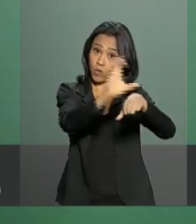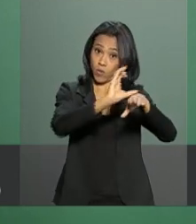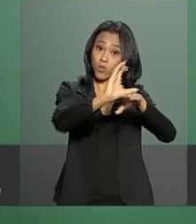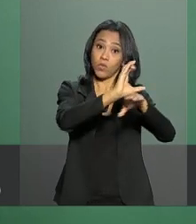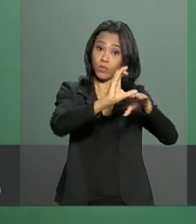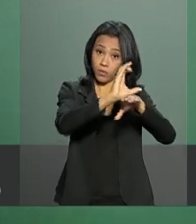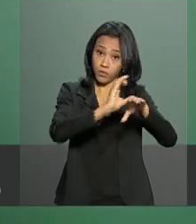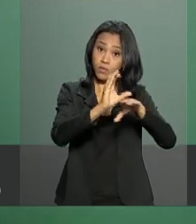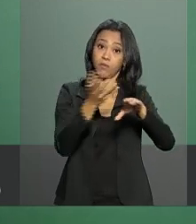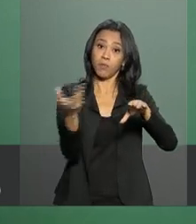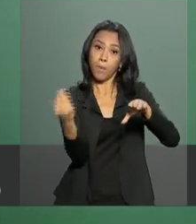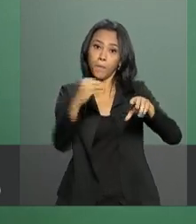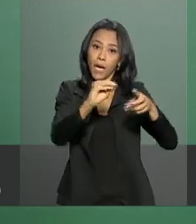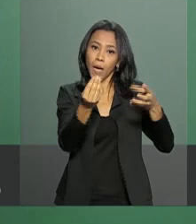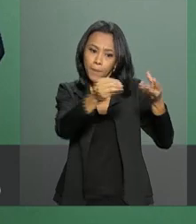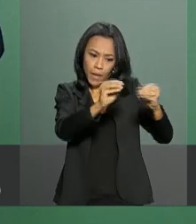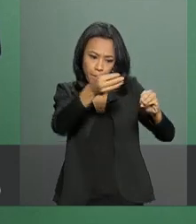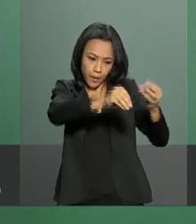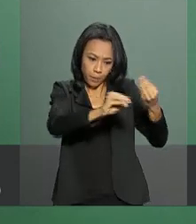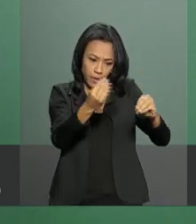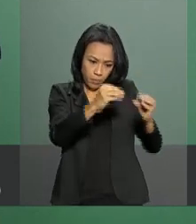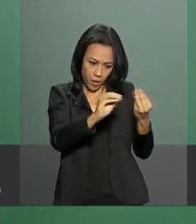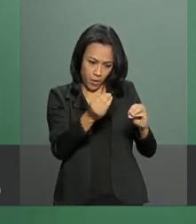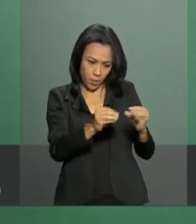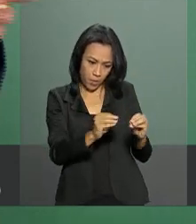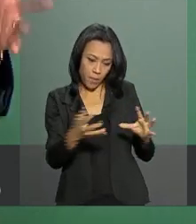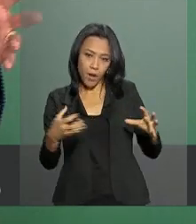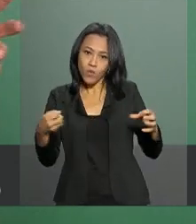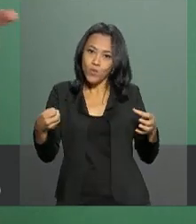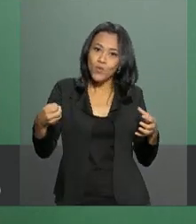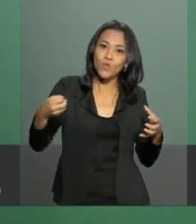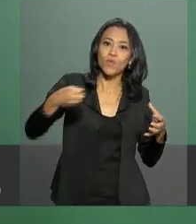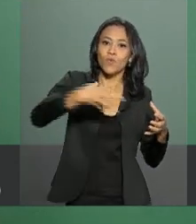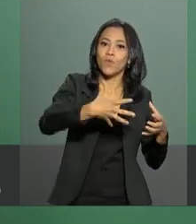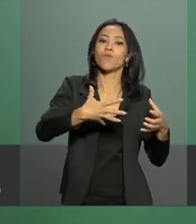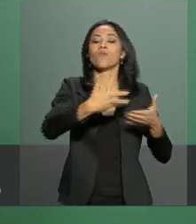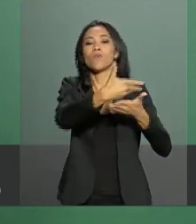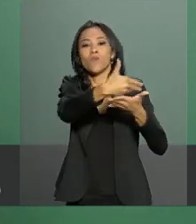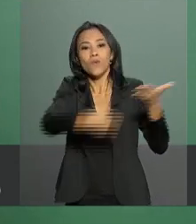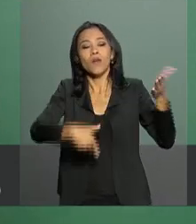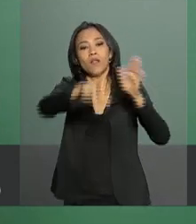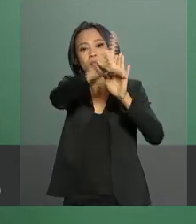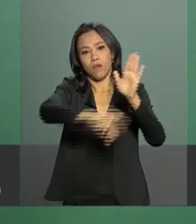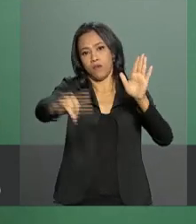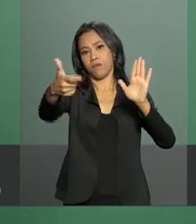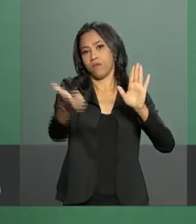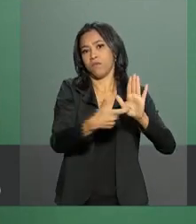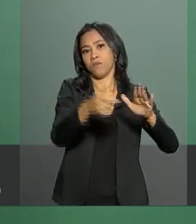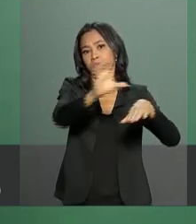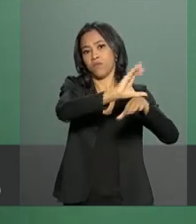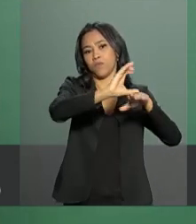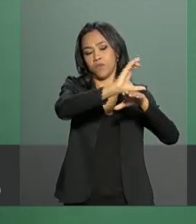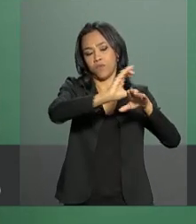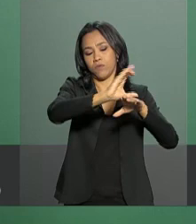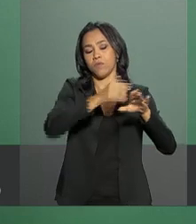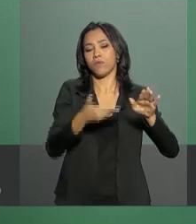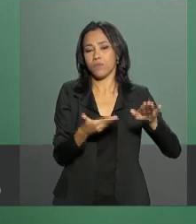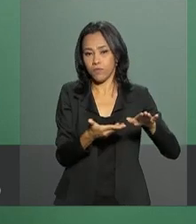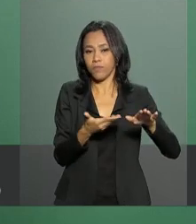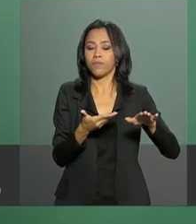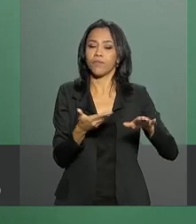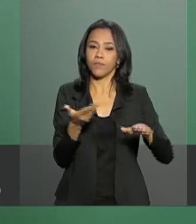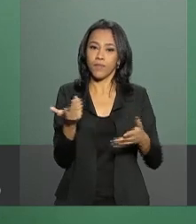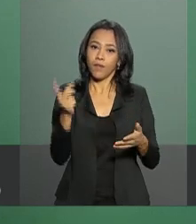constituiu então quando se constitui num novo estado é que se editou uma lei magna que se convencionou denominar